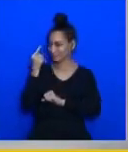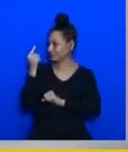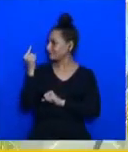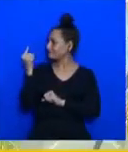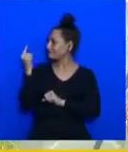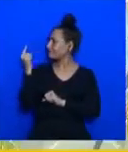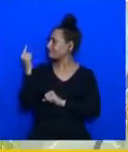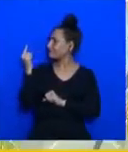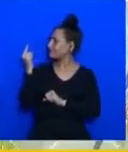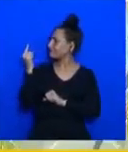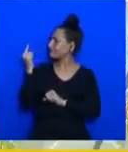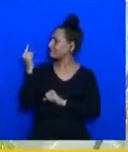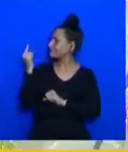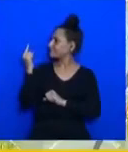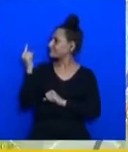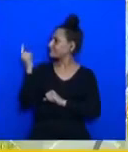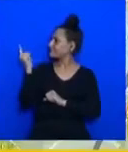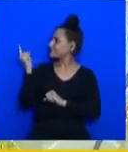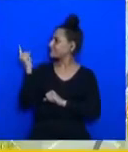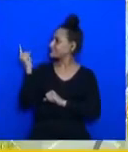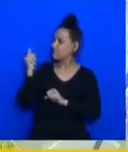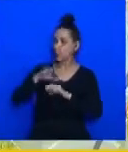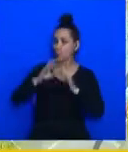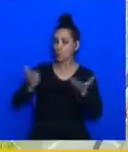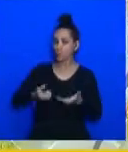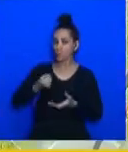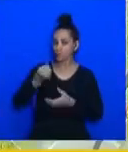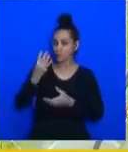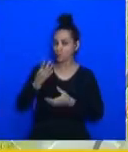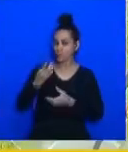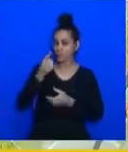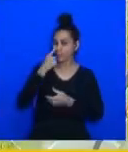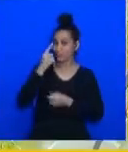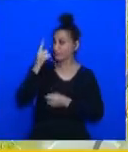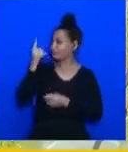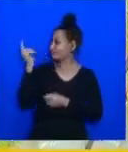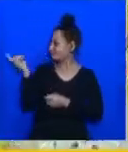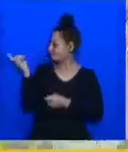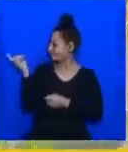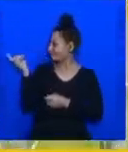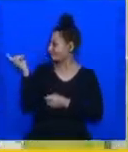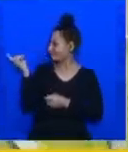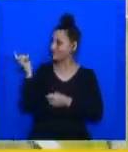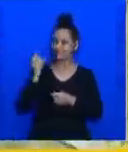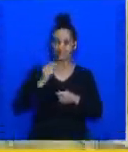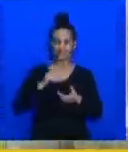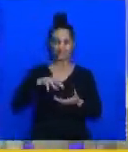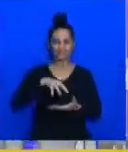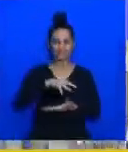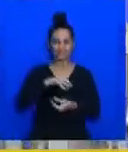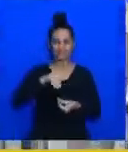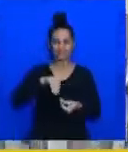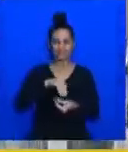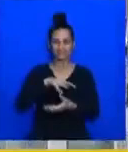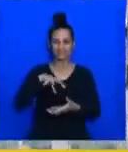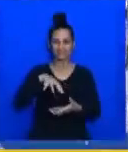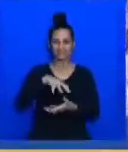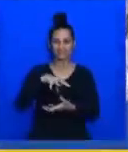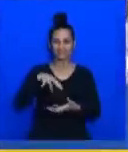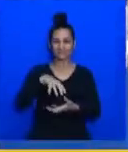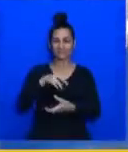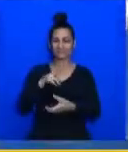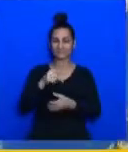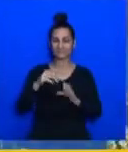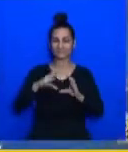Bolas posicionadas. Aí está no detalhe o globo número 4. Valendo! Globo carregado,